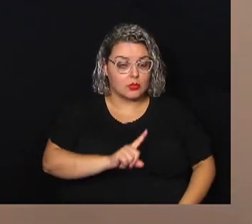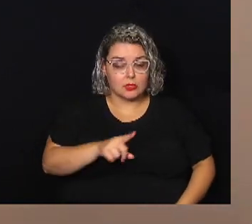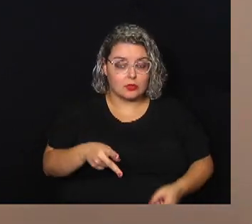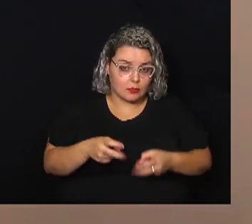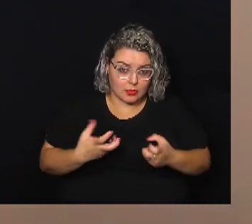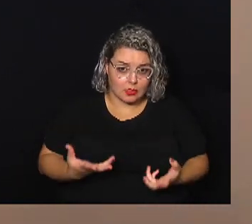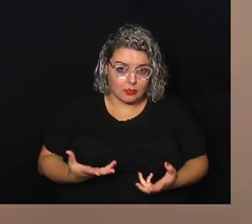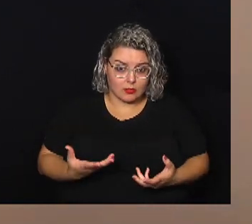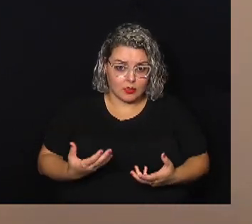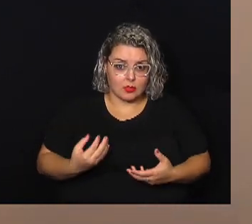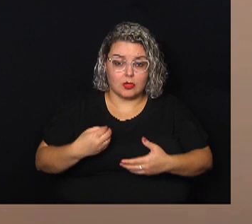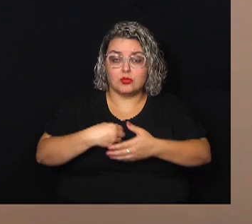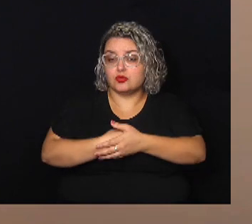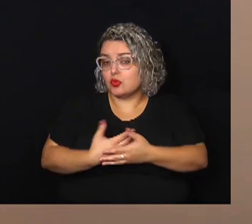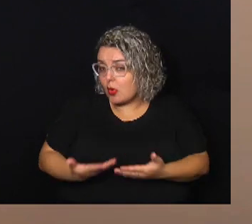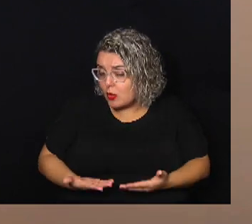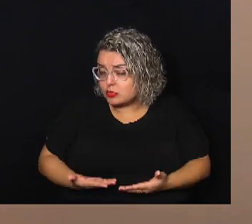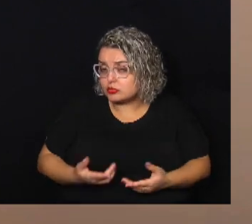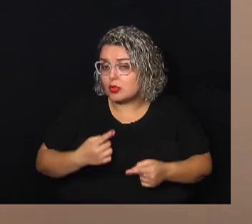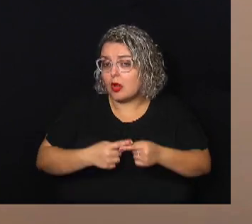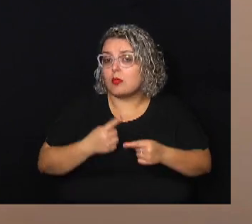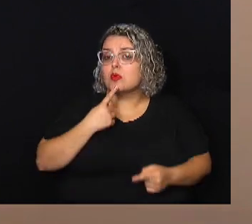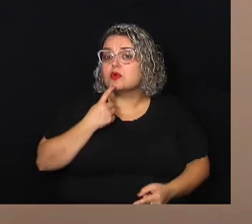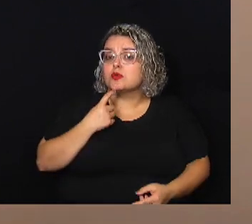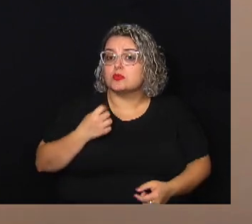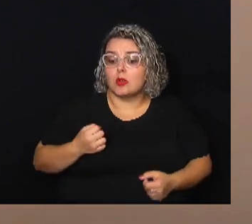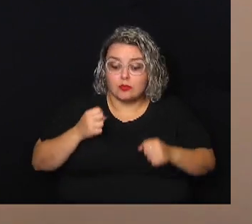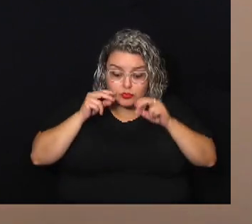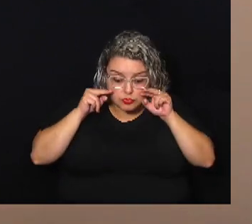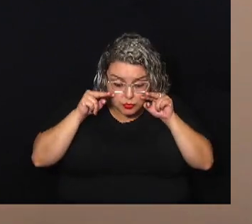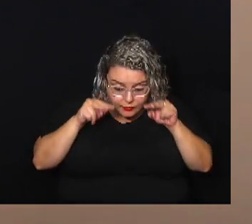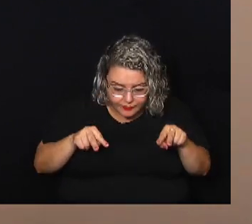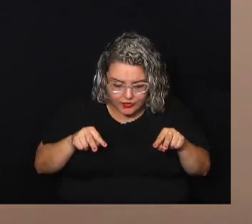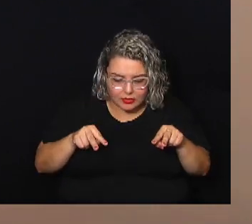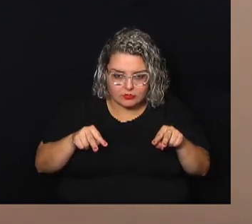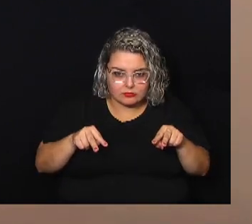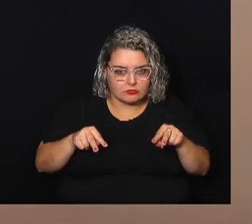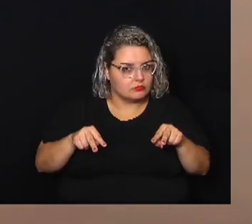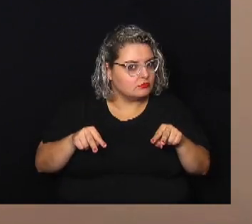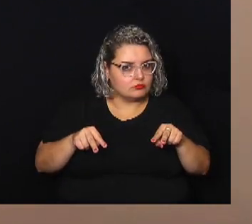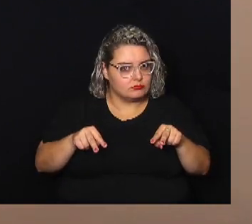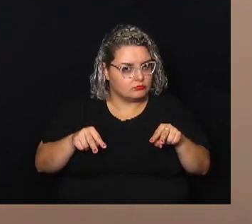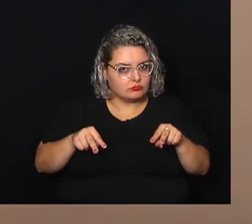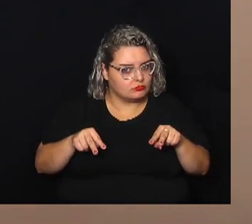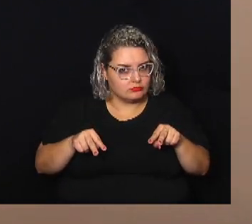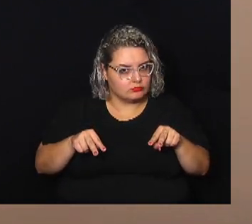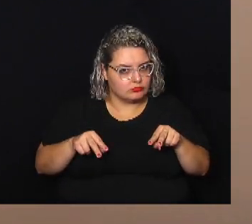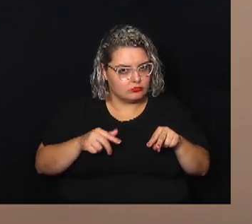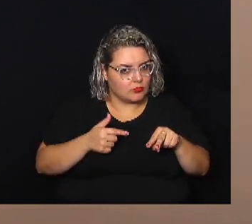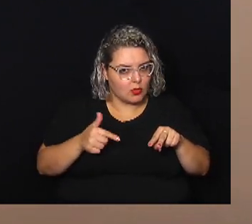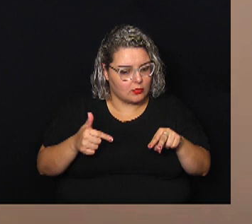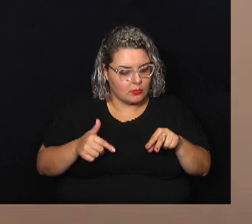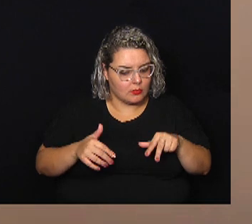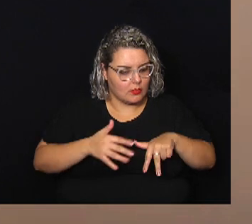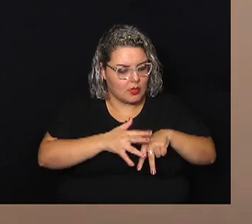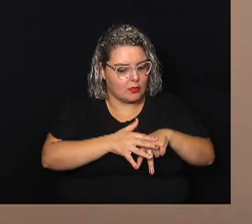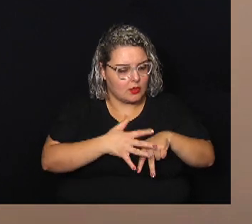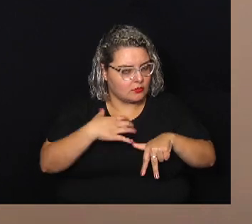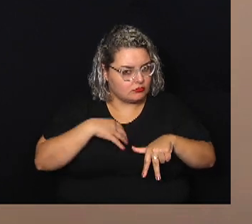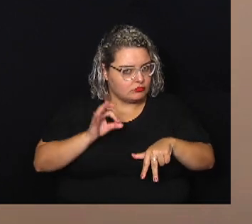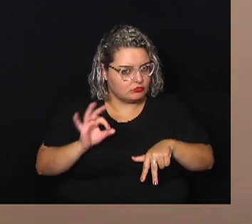oculto. Por quê? Porque aquele sangramento vivo que você enxerga já não é um paciente sem sintoma. A gente já passa para